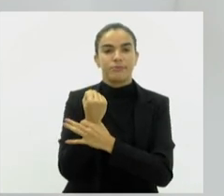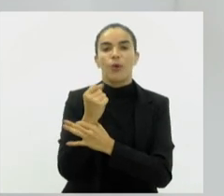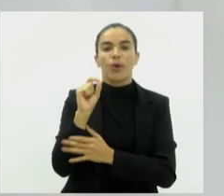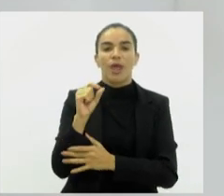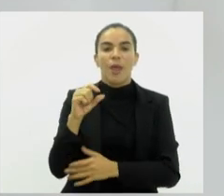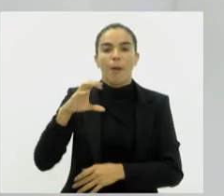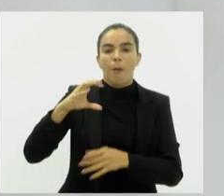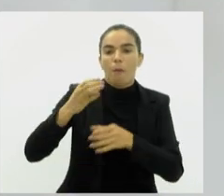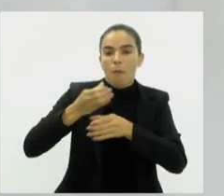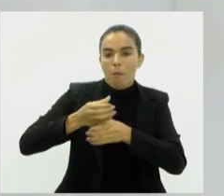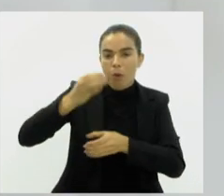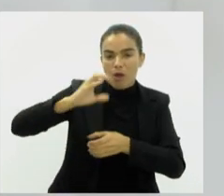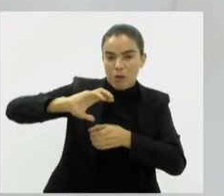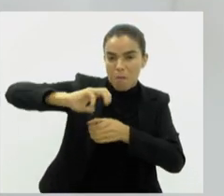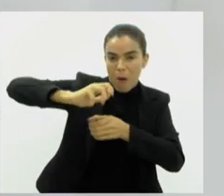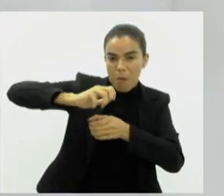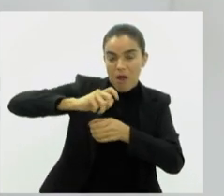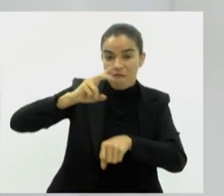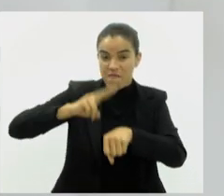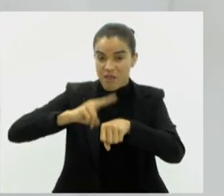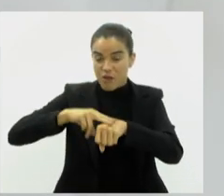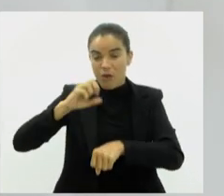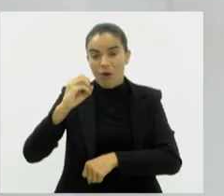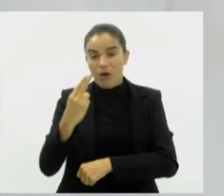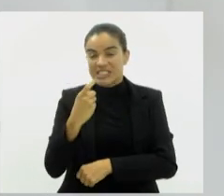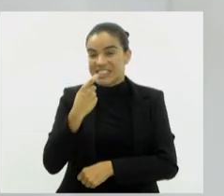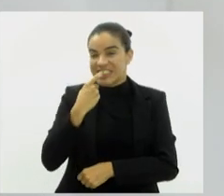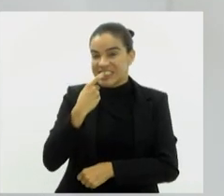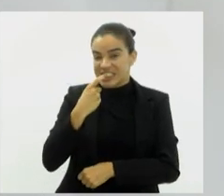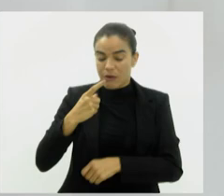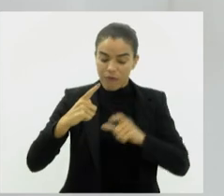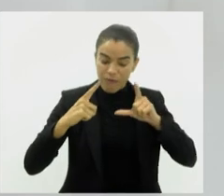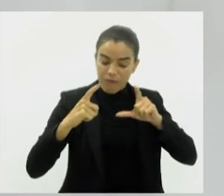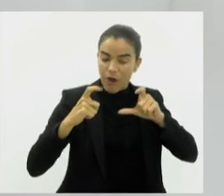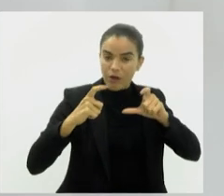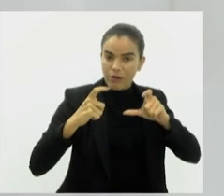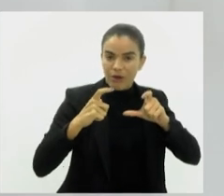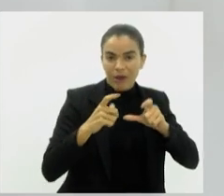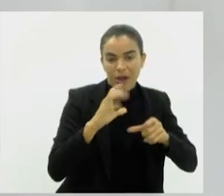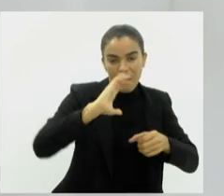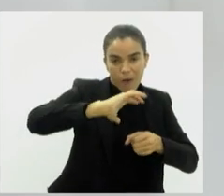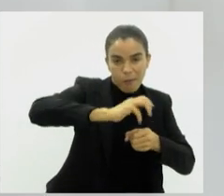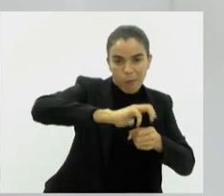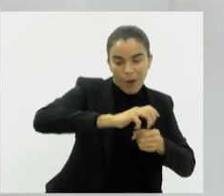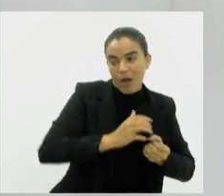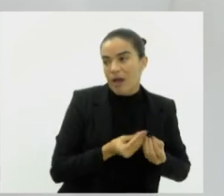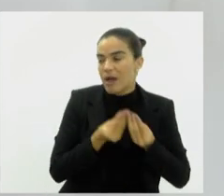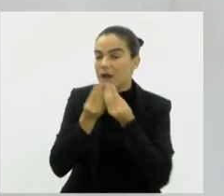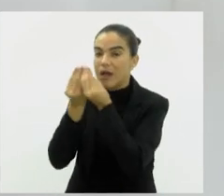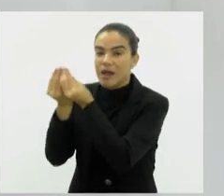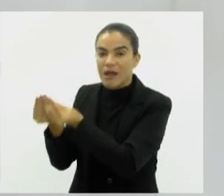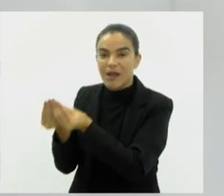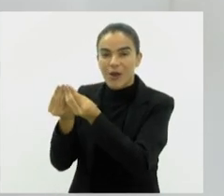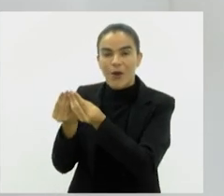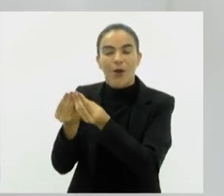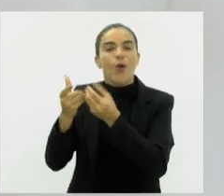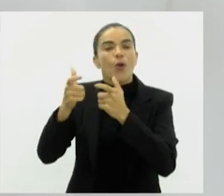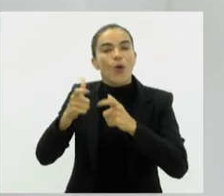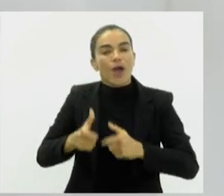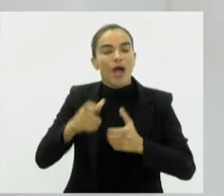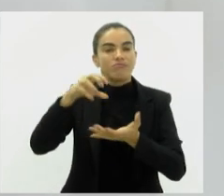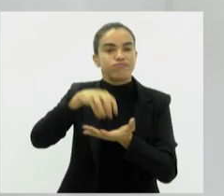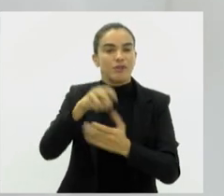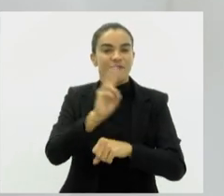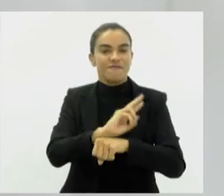dentro de um potinho, que pode ser de vidro, pode ser de plástico, tirar uma foto e levar essa informação para o seu órgão de vigilância